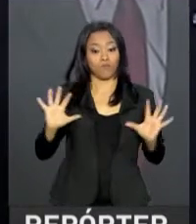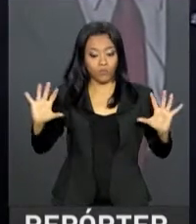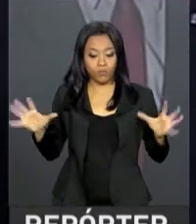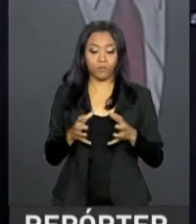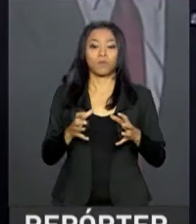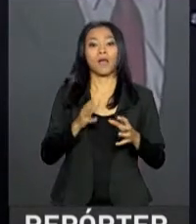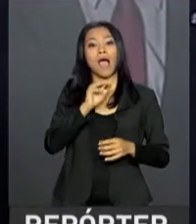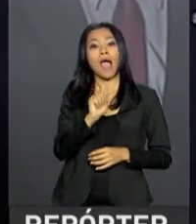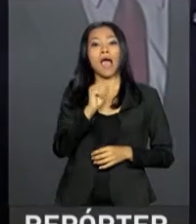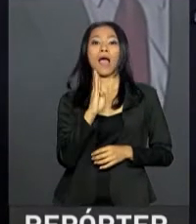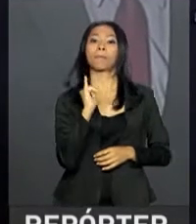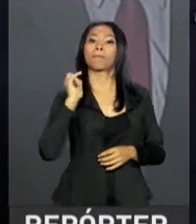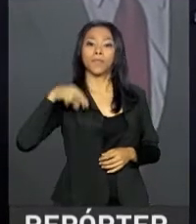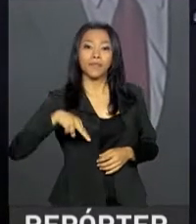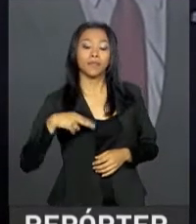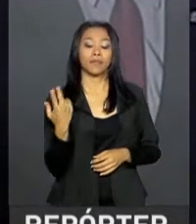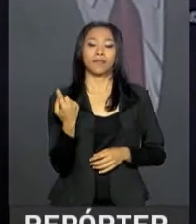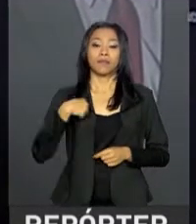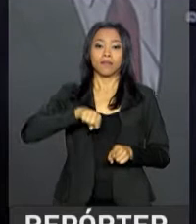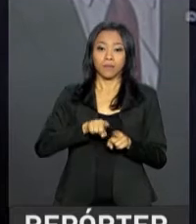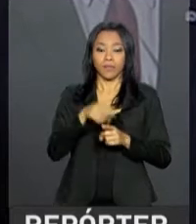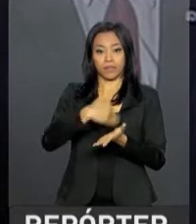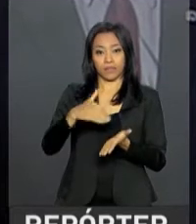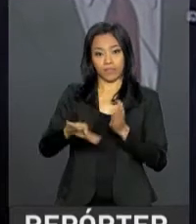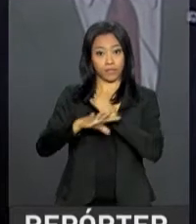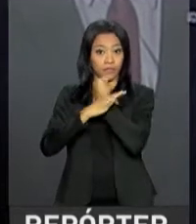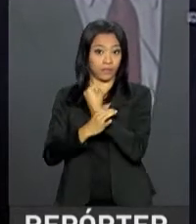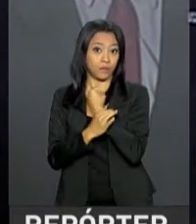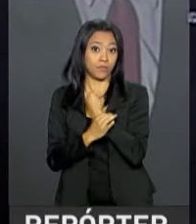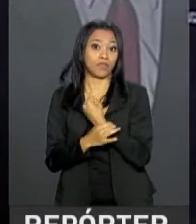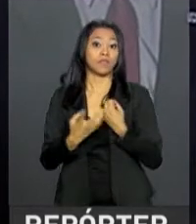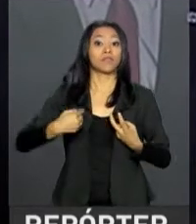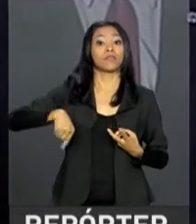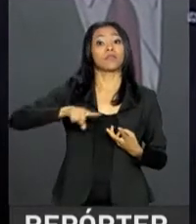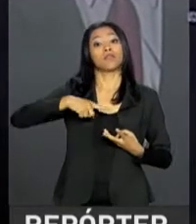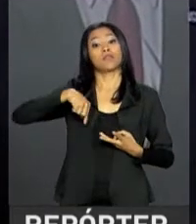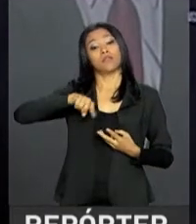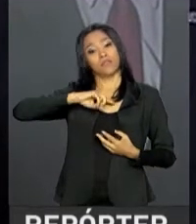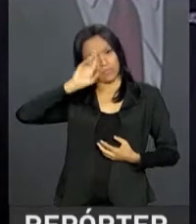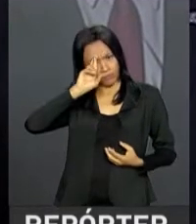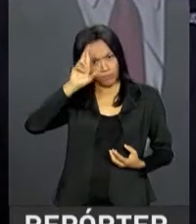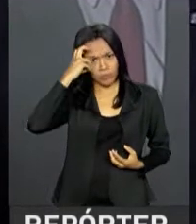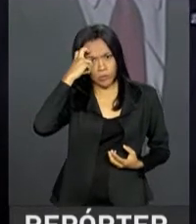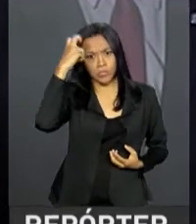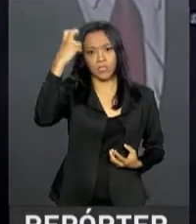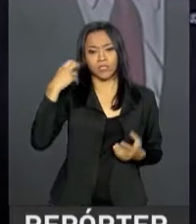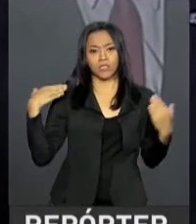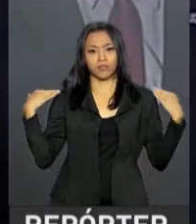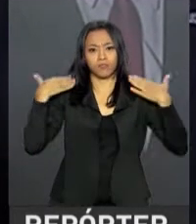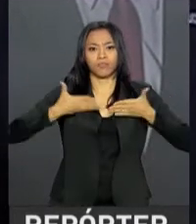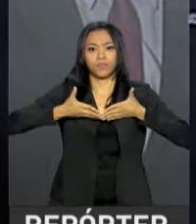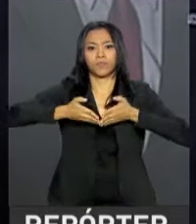a ABIN, a Secretaria Nacional de Segurança Pública e a Inteligência das Forças Armadas, Marinha,